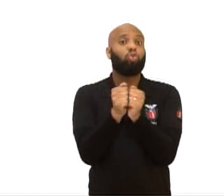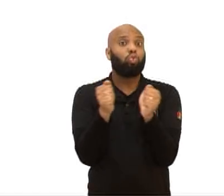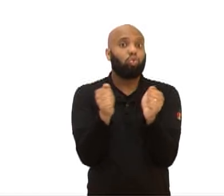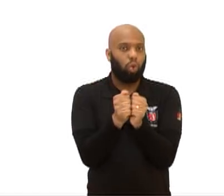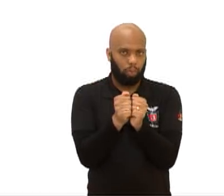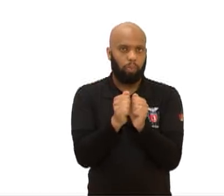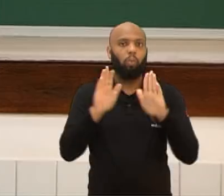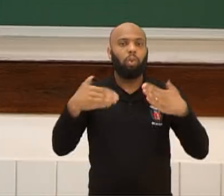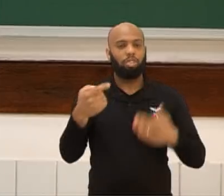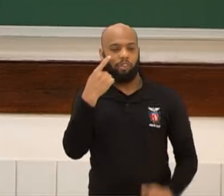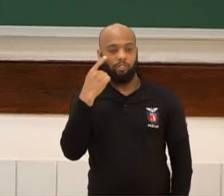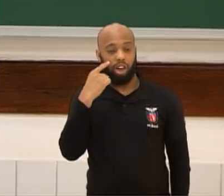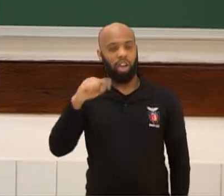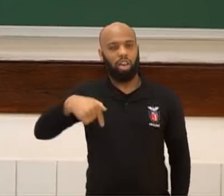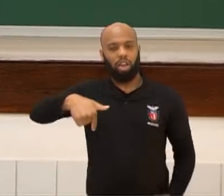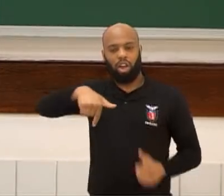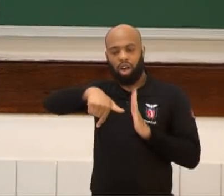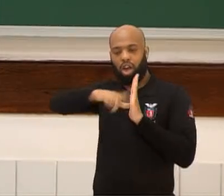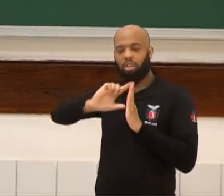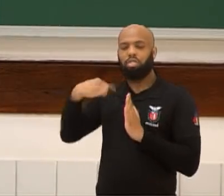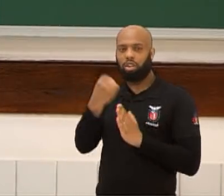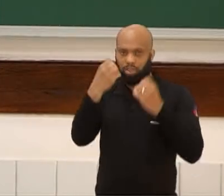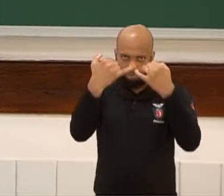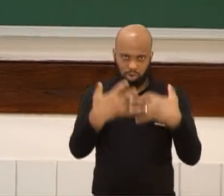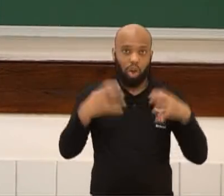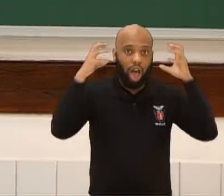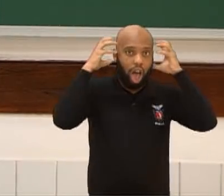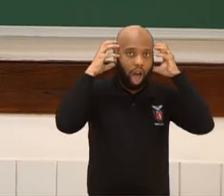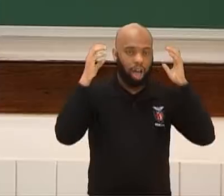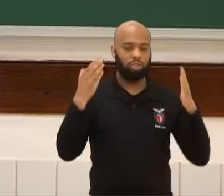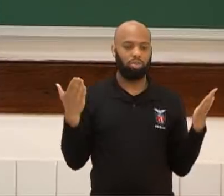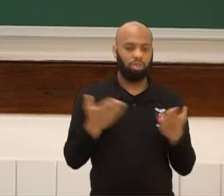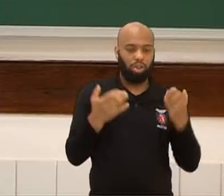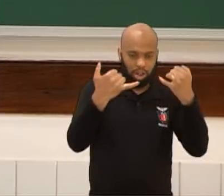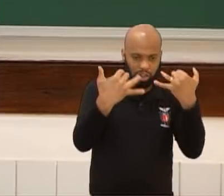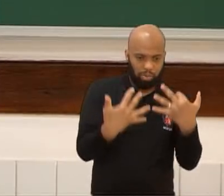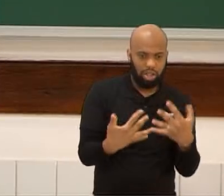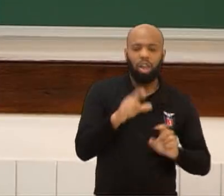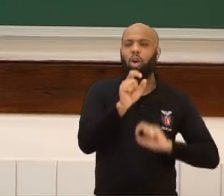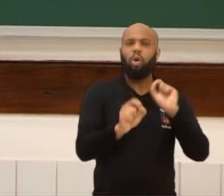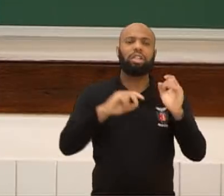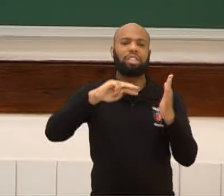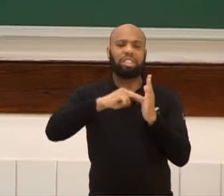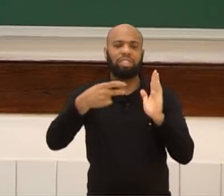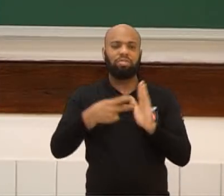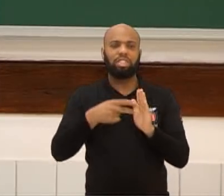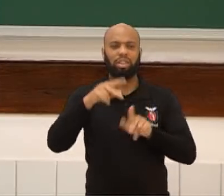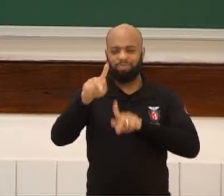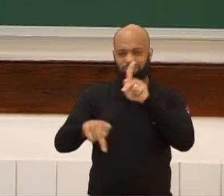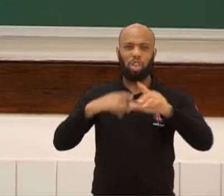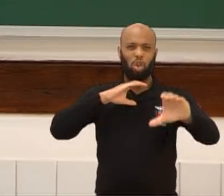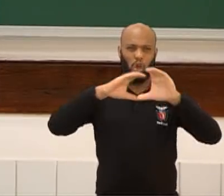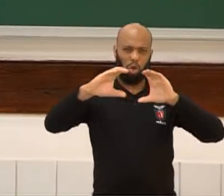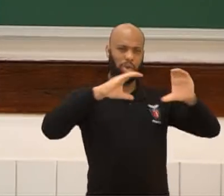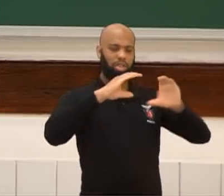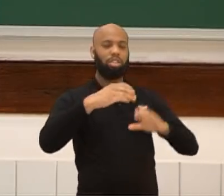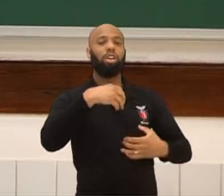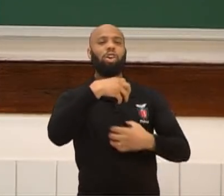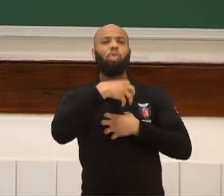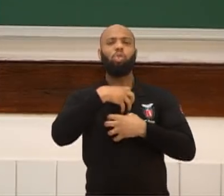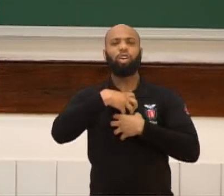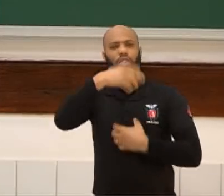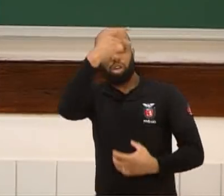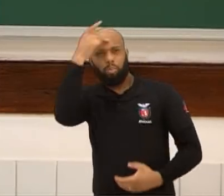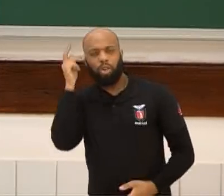Então, vocês viram que nós estávamos falando do rádio, agora a gente vai conversar um pouco sobre o que é comunicação de massa. É uma forma que alguém